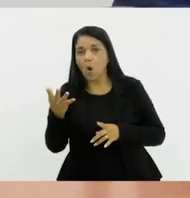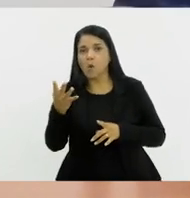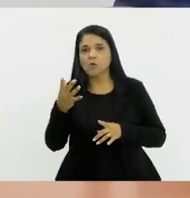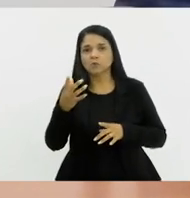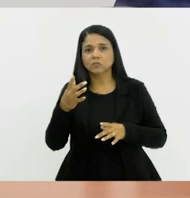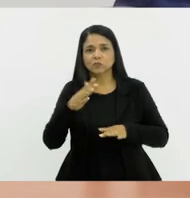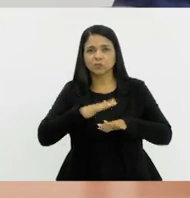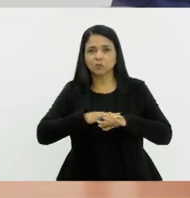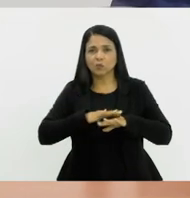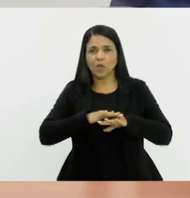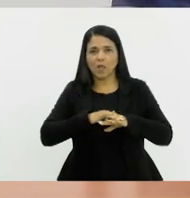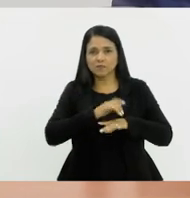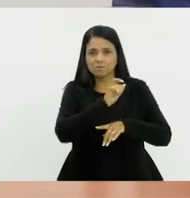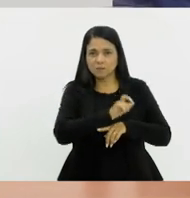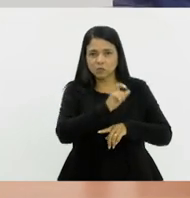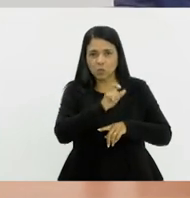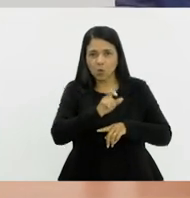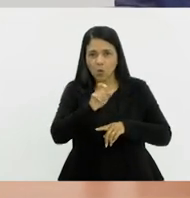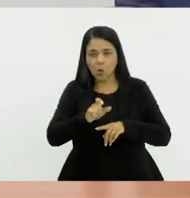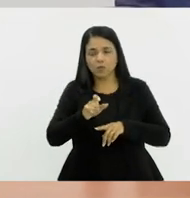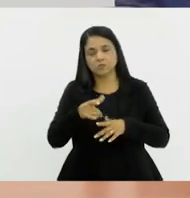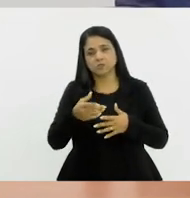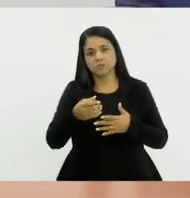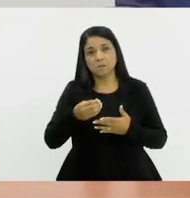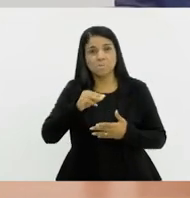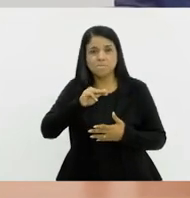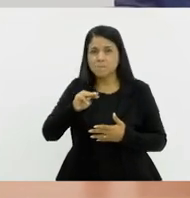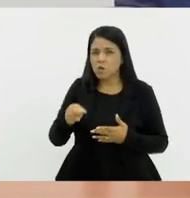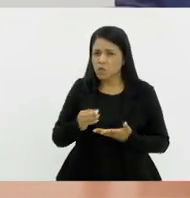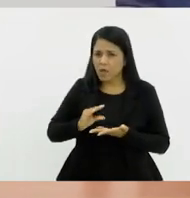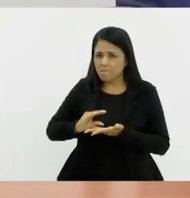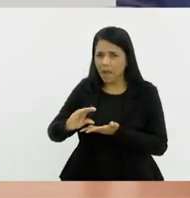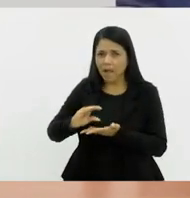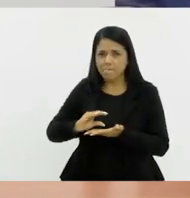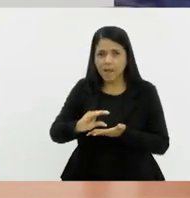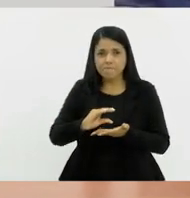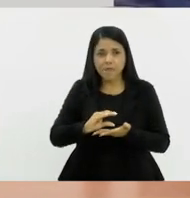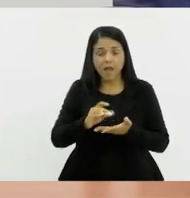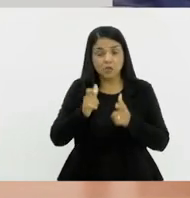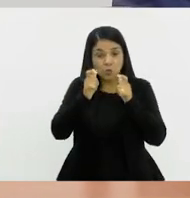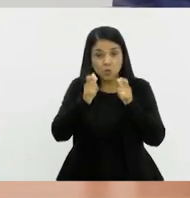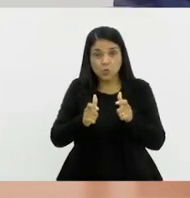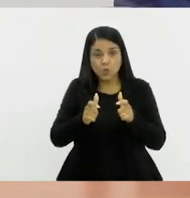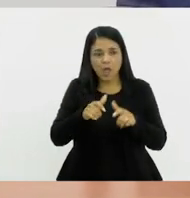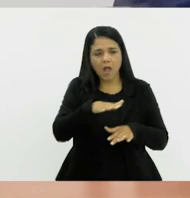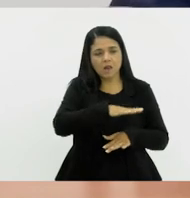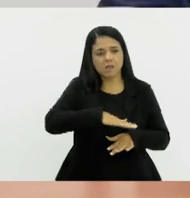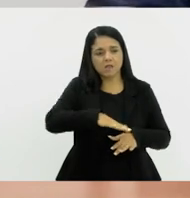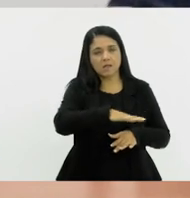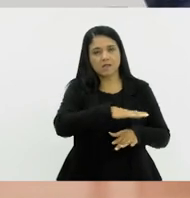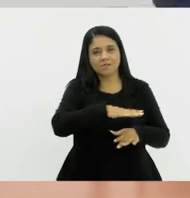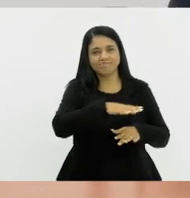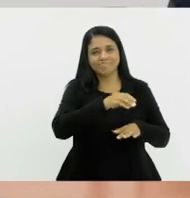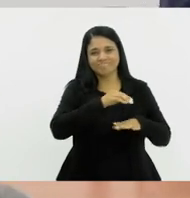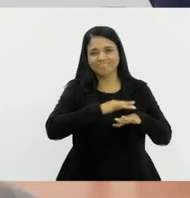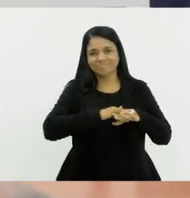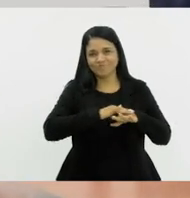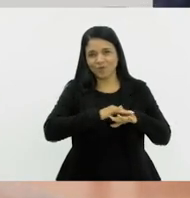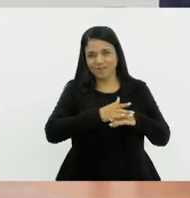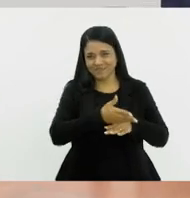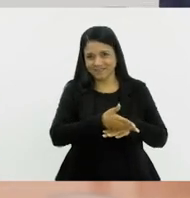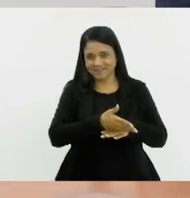recursos milionários para o enfrentamento da tuberculose, no lugar mais estratégico para o enfrentamento da doença. Por que a gente